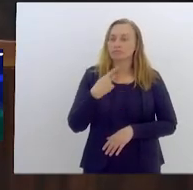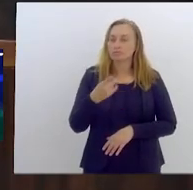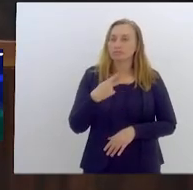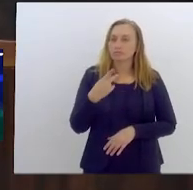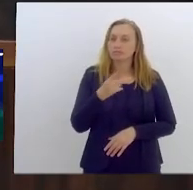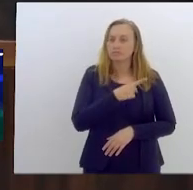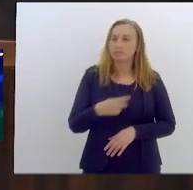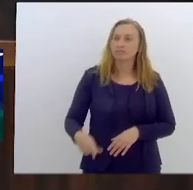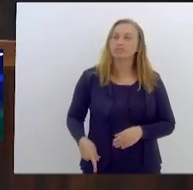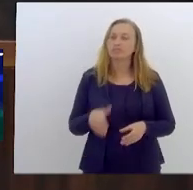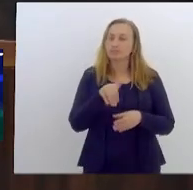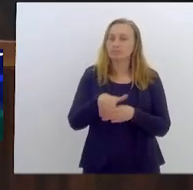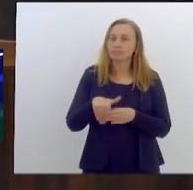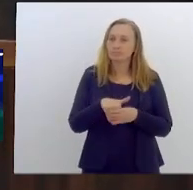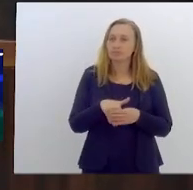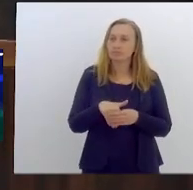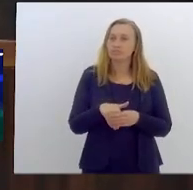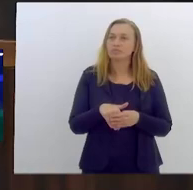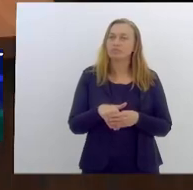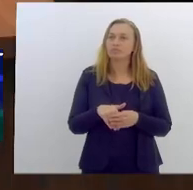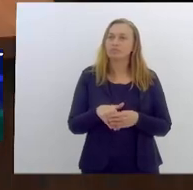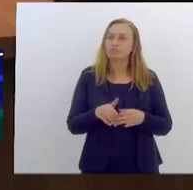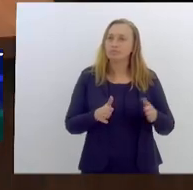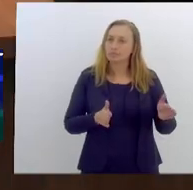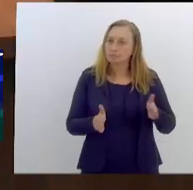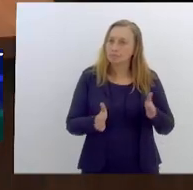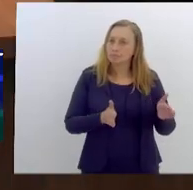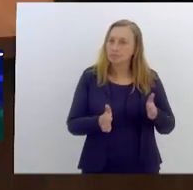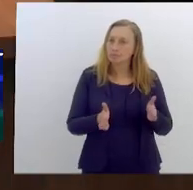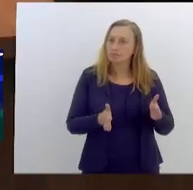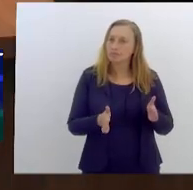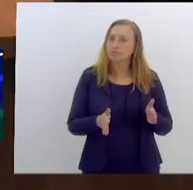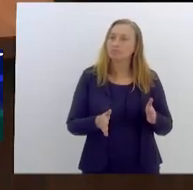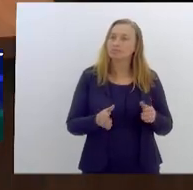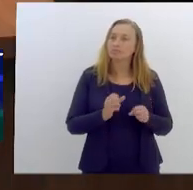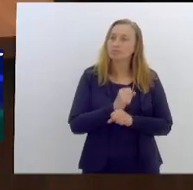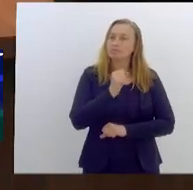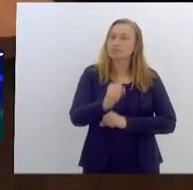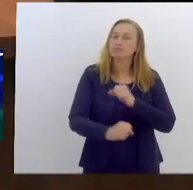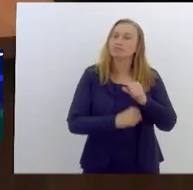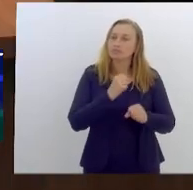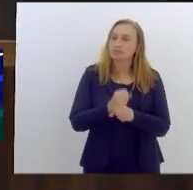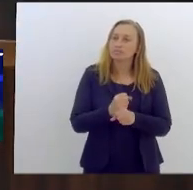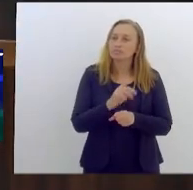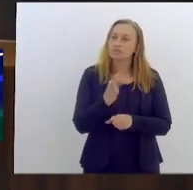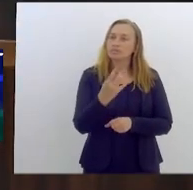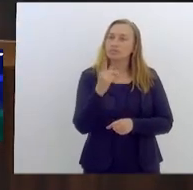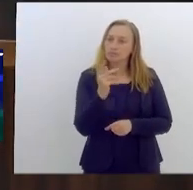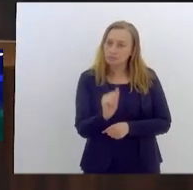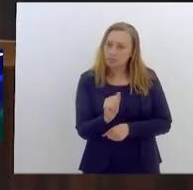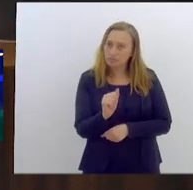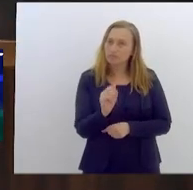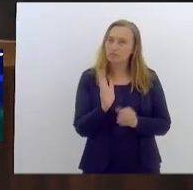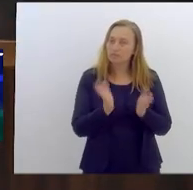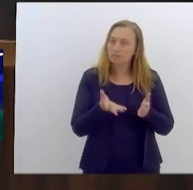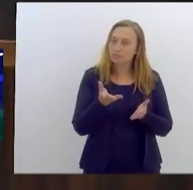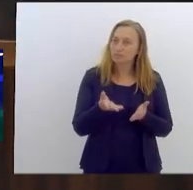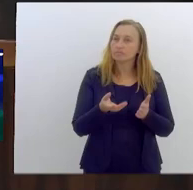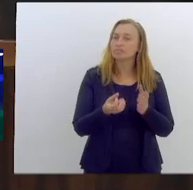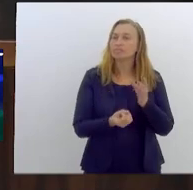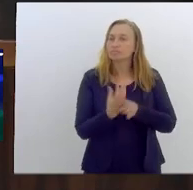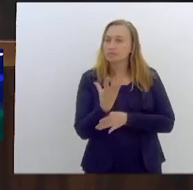será votado para que nessa próxima legislatura, nas chapas que vão ser compostas agora,